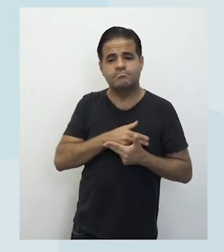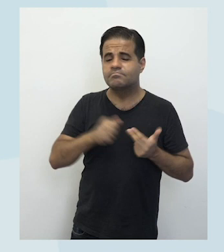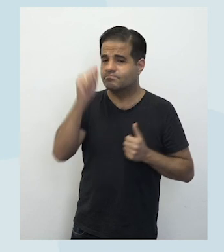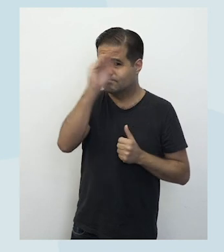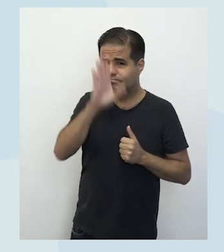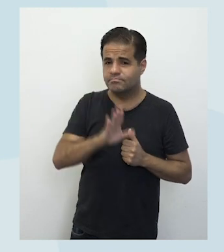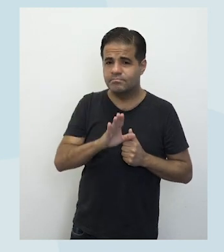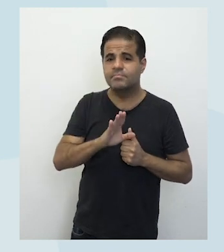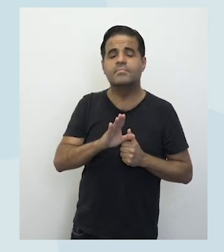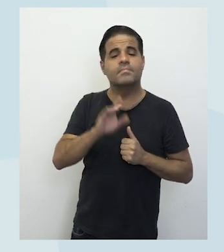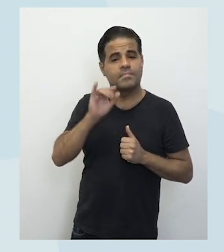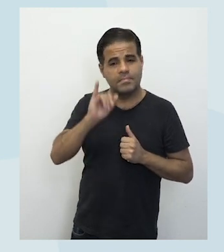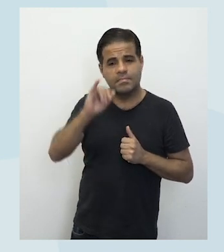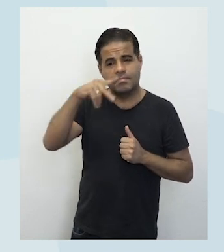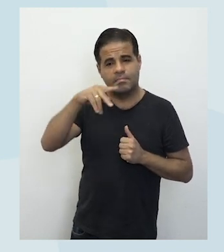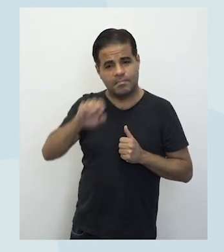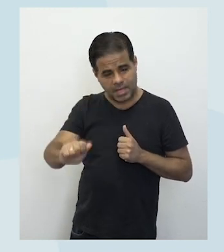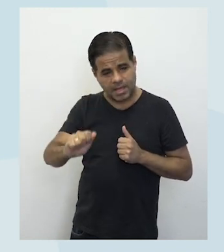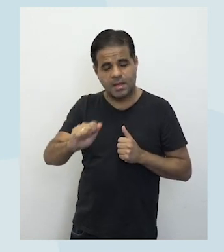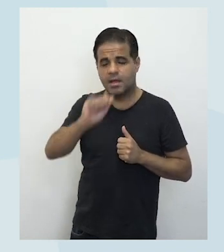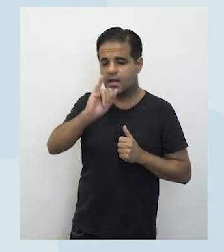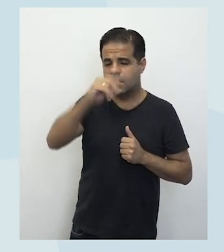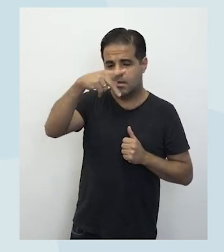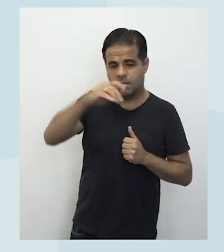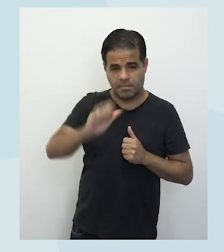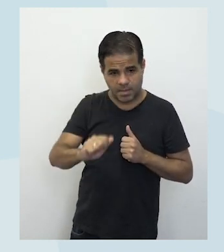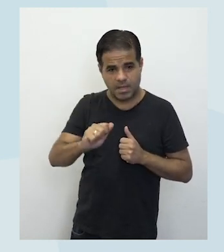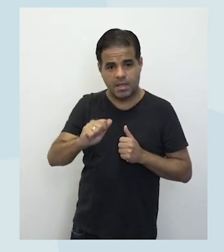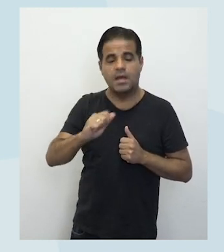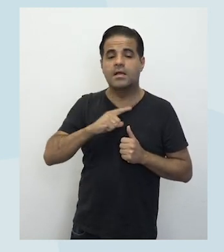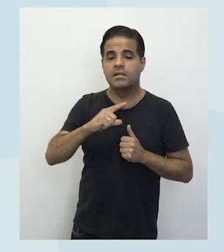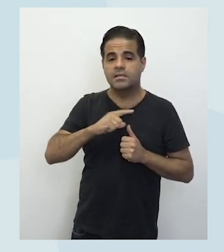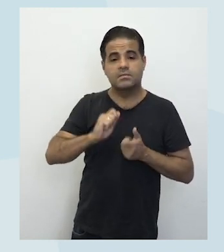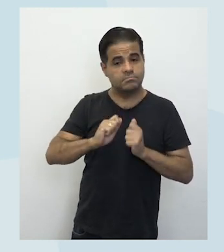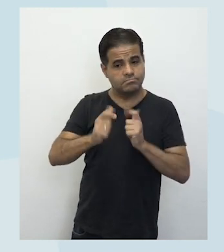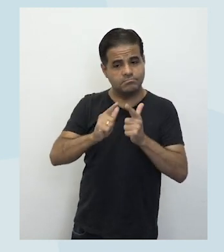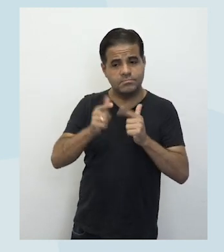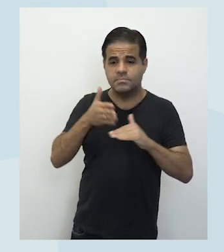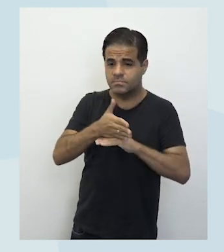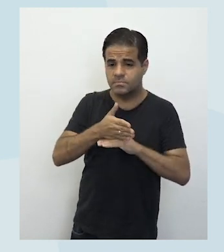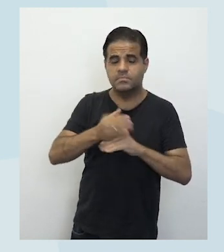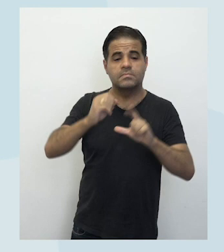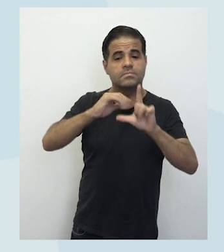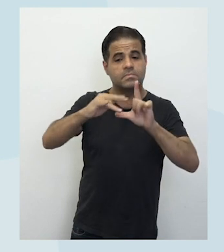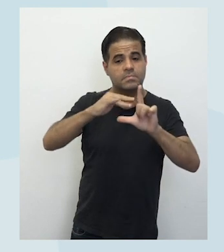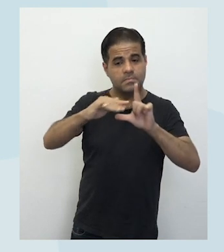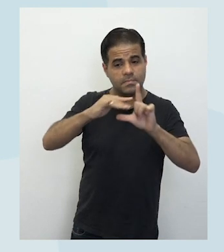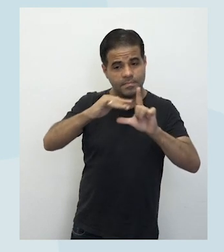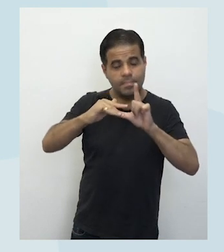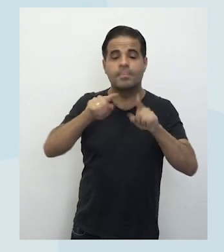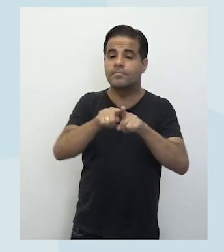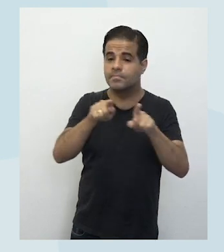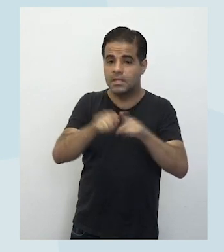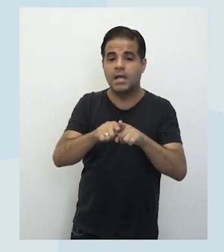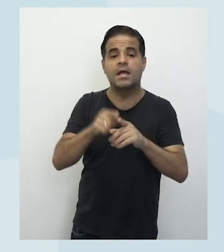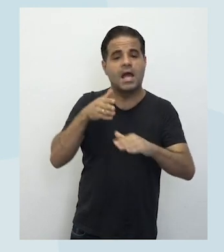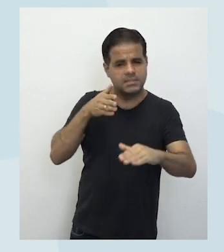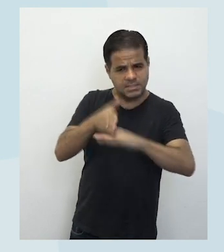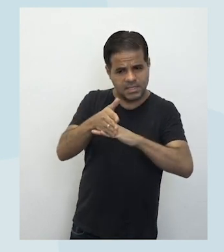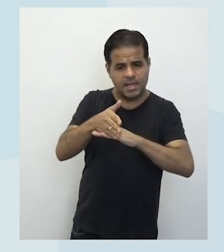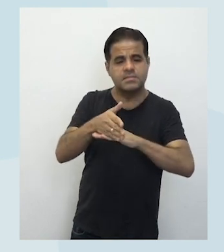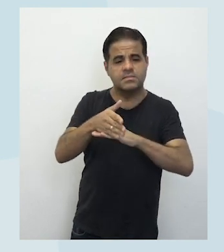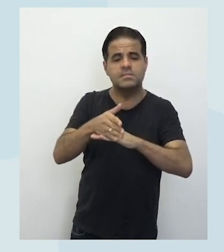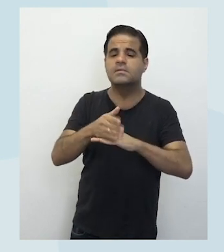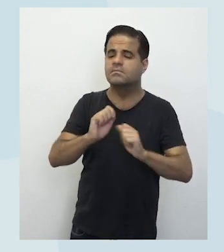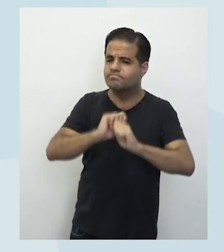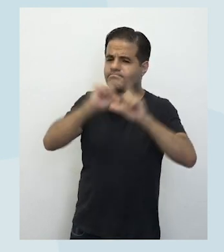no Brasil, né? Do IPEA. Então tem aí o link de acesso, tem o QR Code, né? Acessem aí